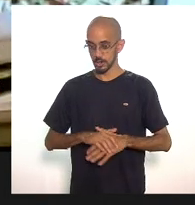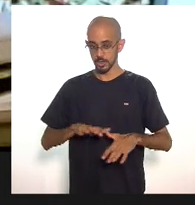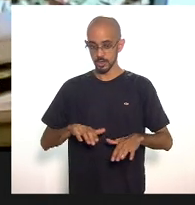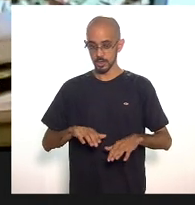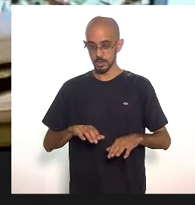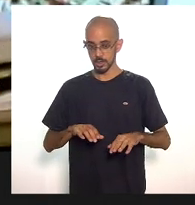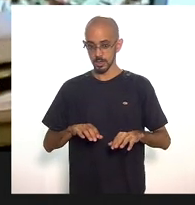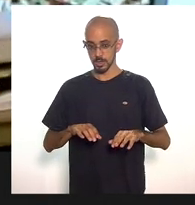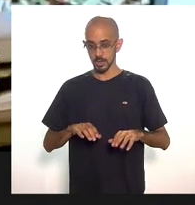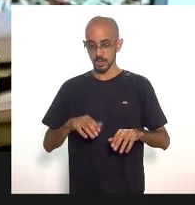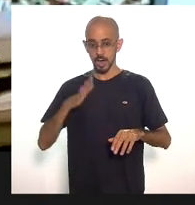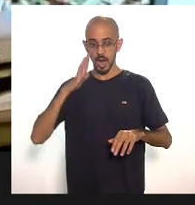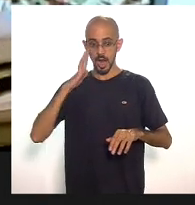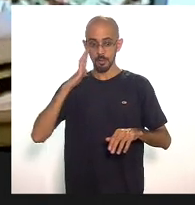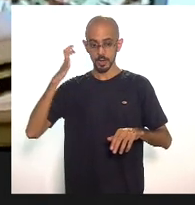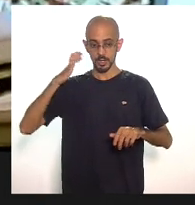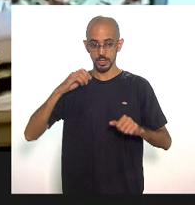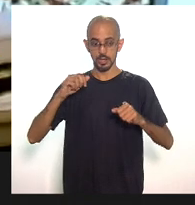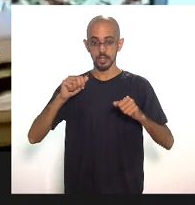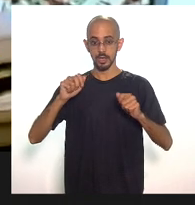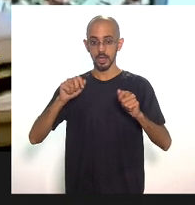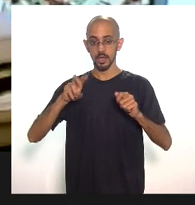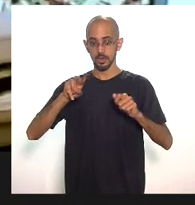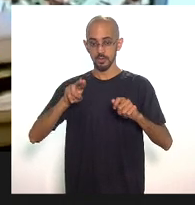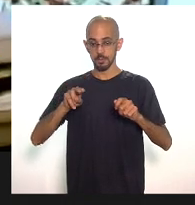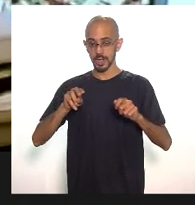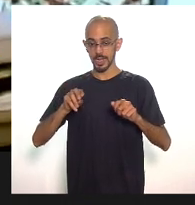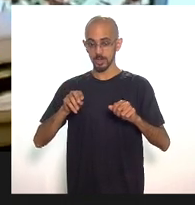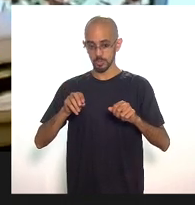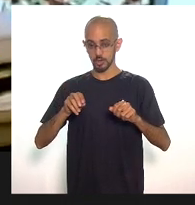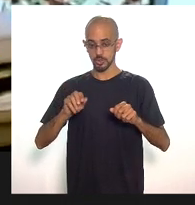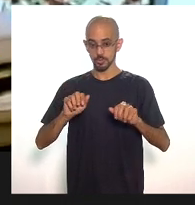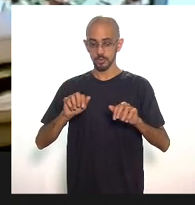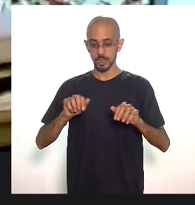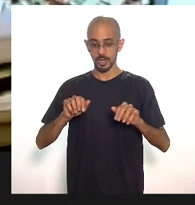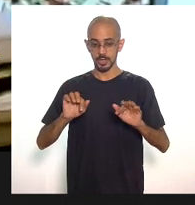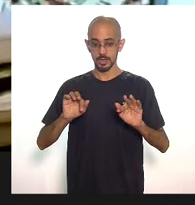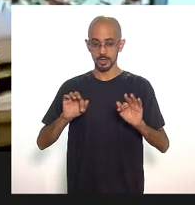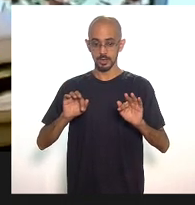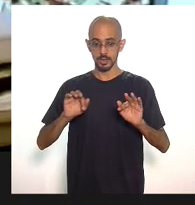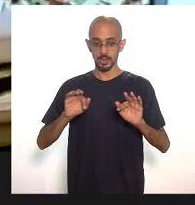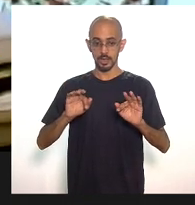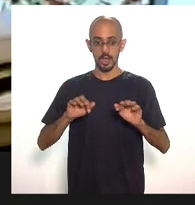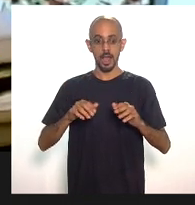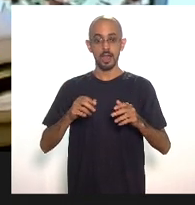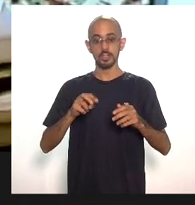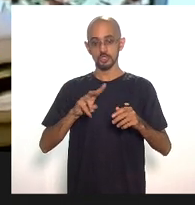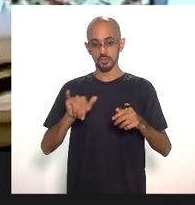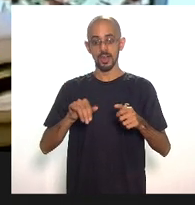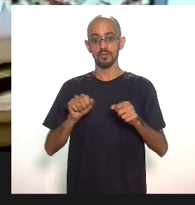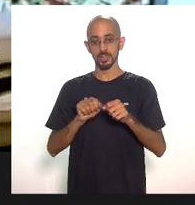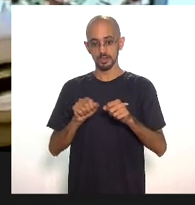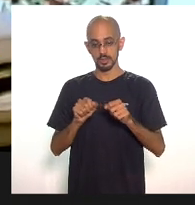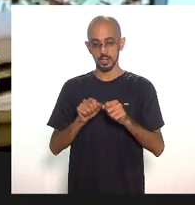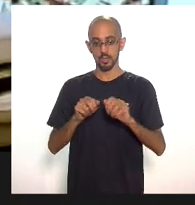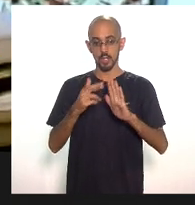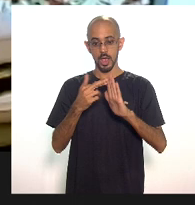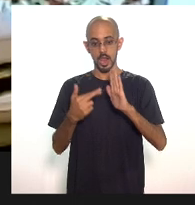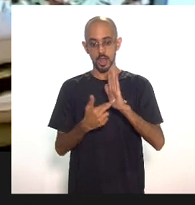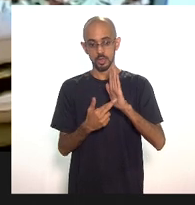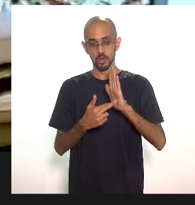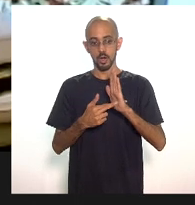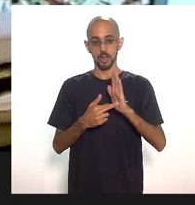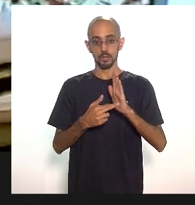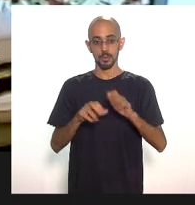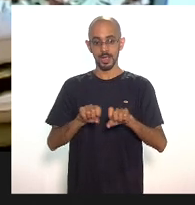devo fechar meu relatório sobre quebra de patentes, que tange a insumos e vacinas, um